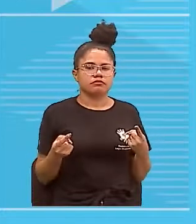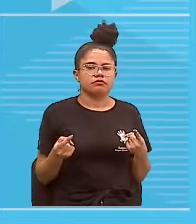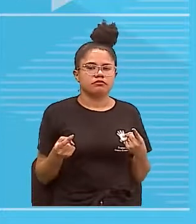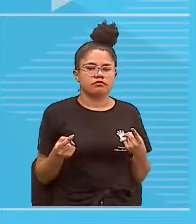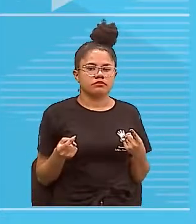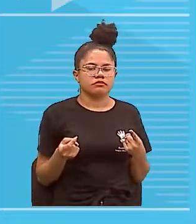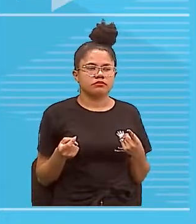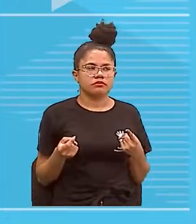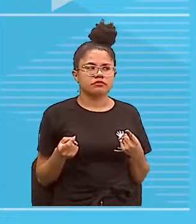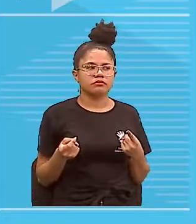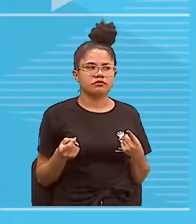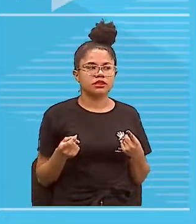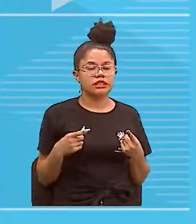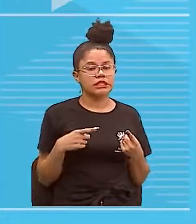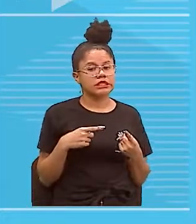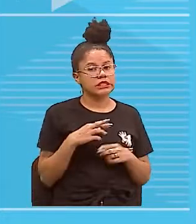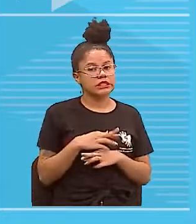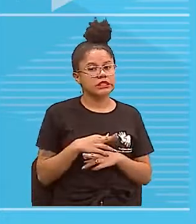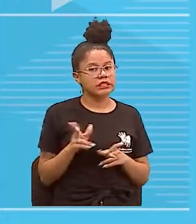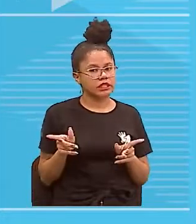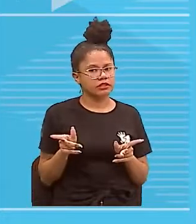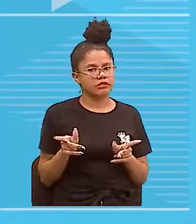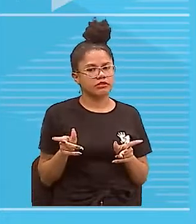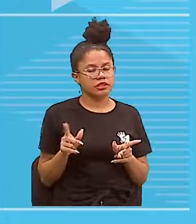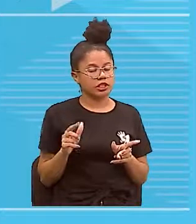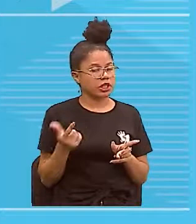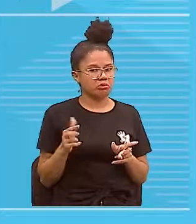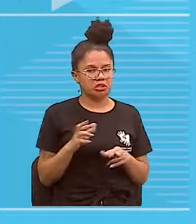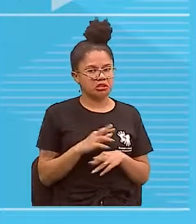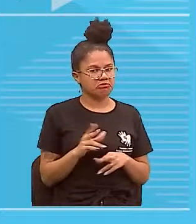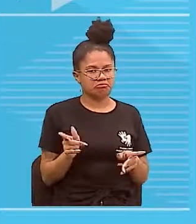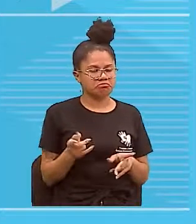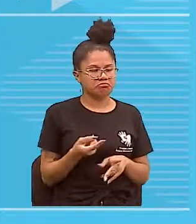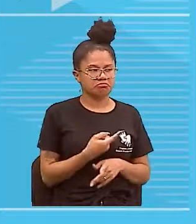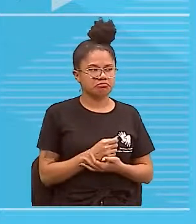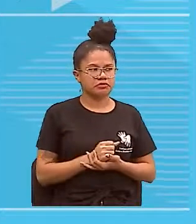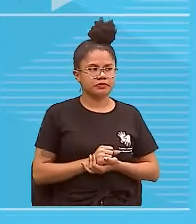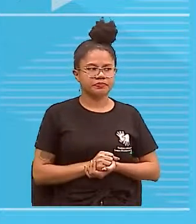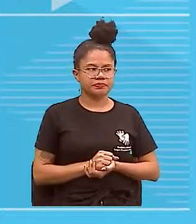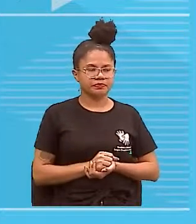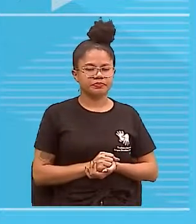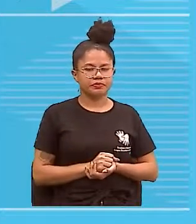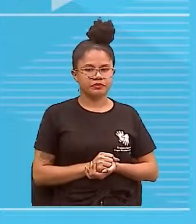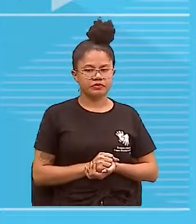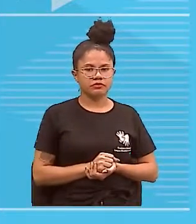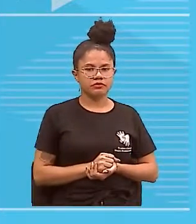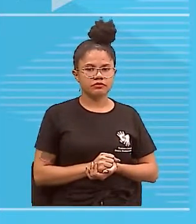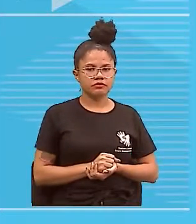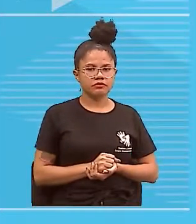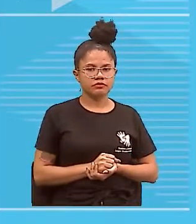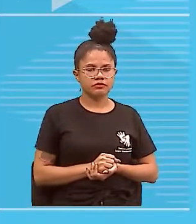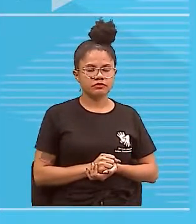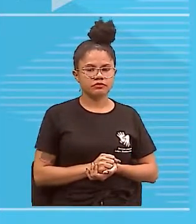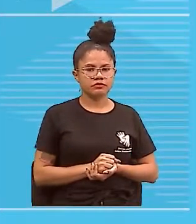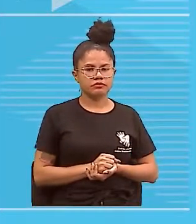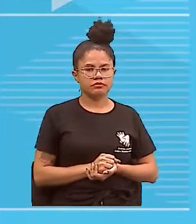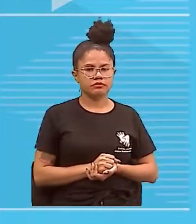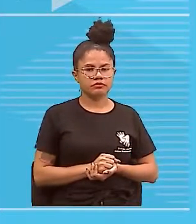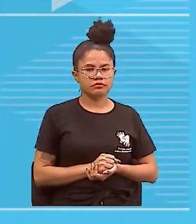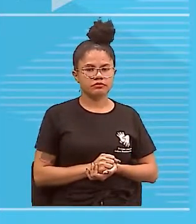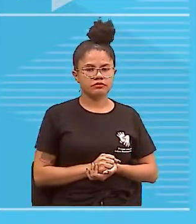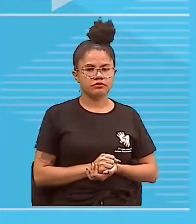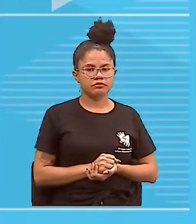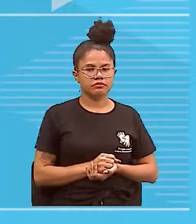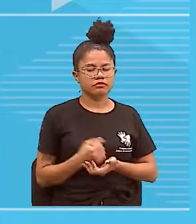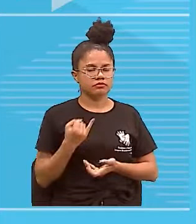o ou seja o a diferença voos outro seus teres e é importante para quem vai fazer prova de